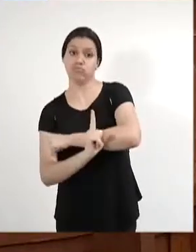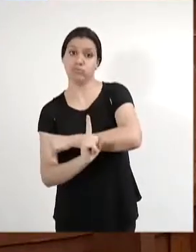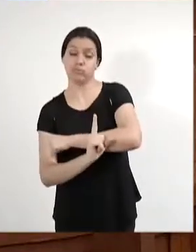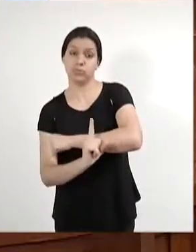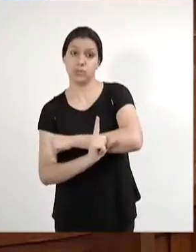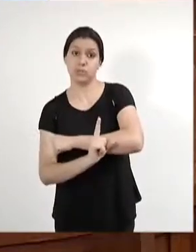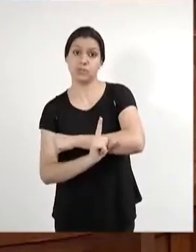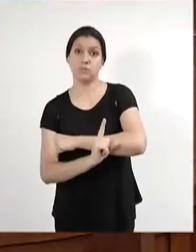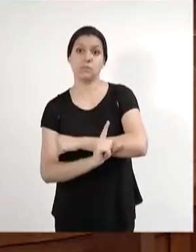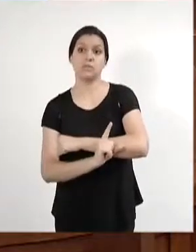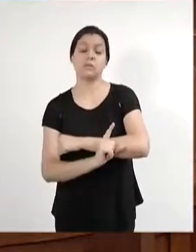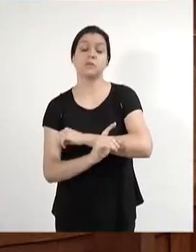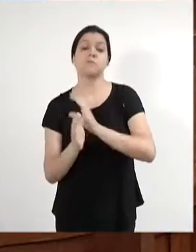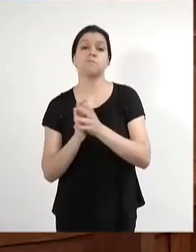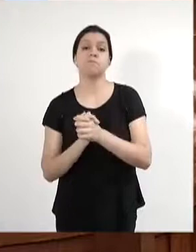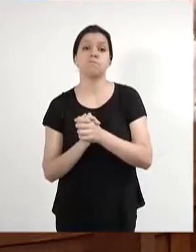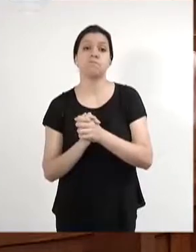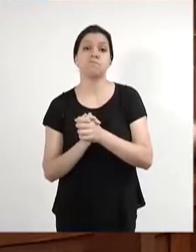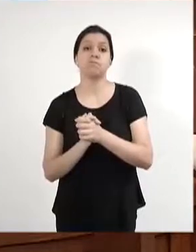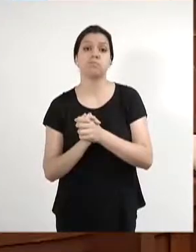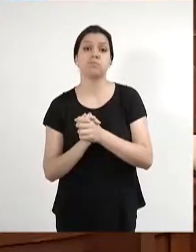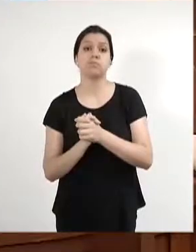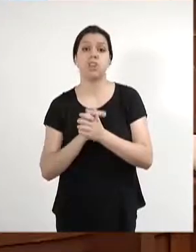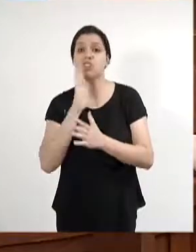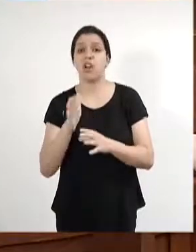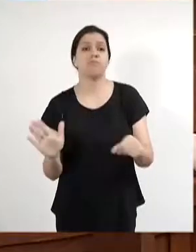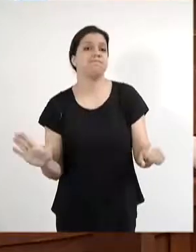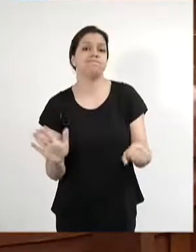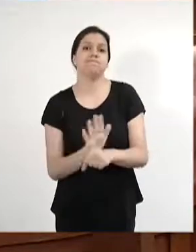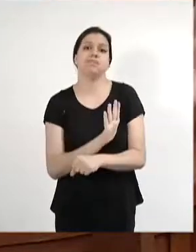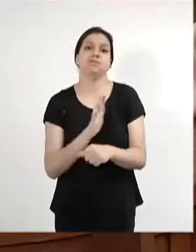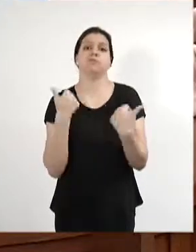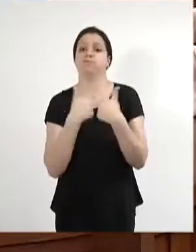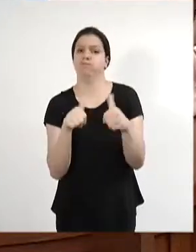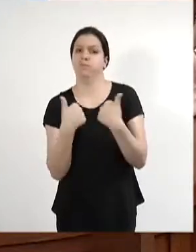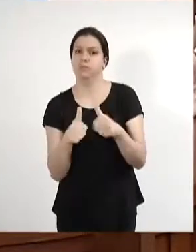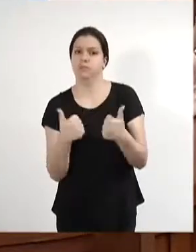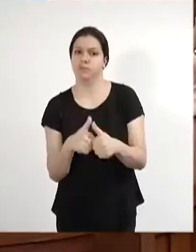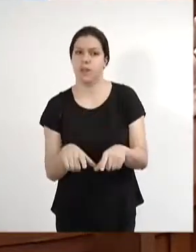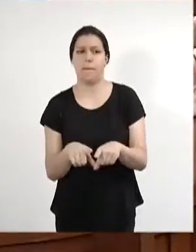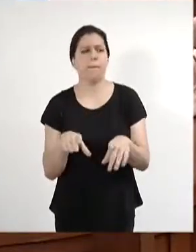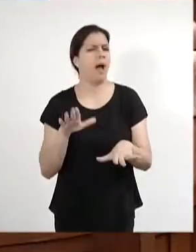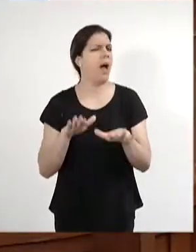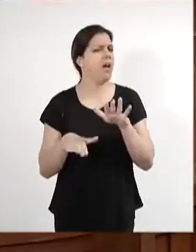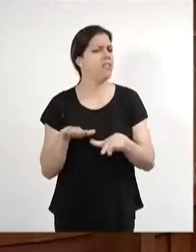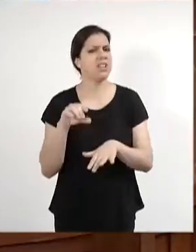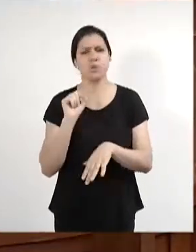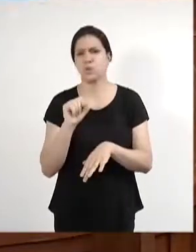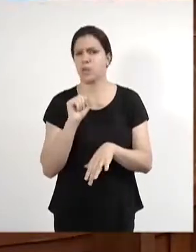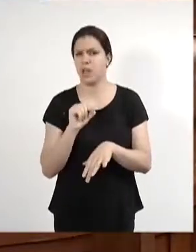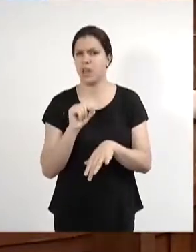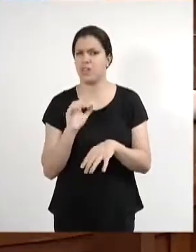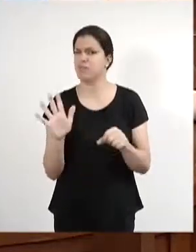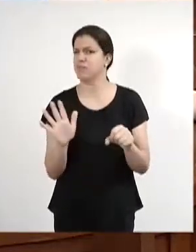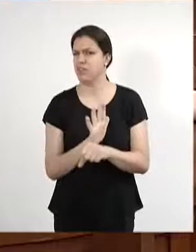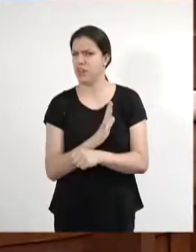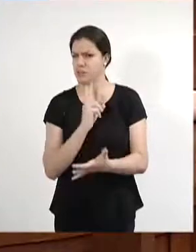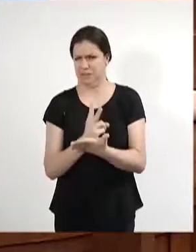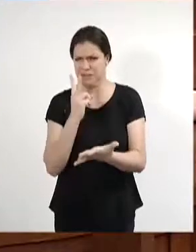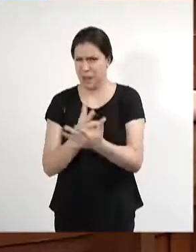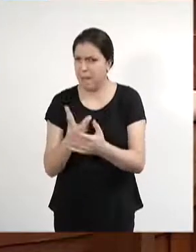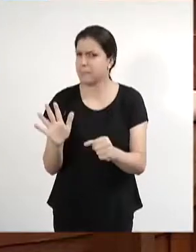da companhia, já está lotado. Mas esse já está lotado, sempre está